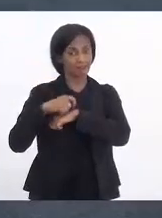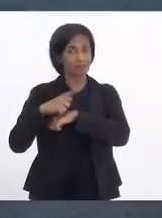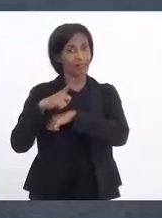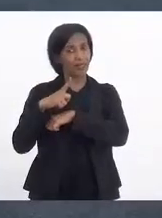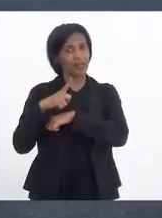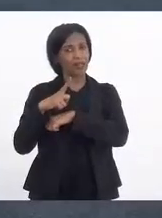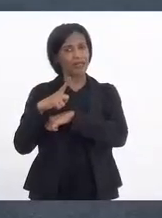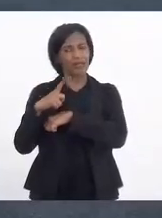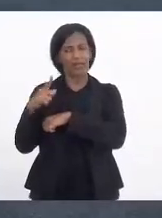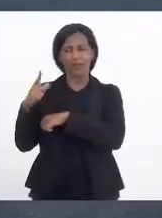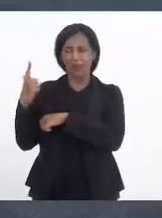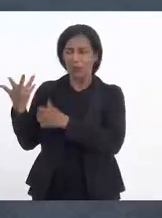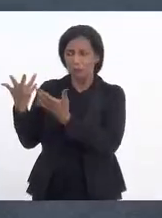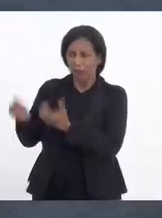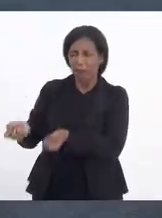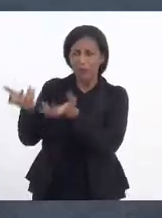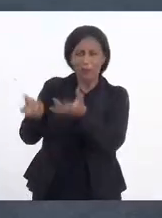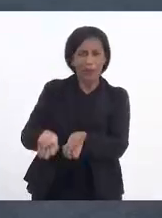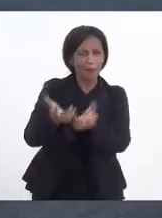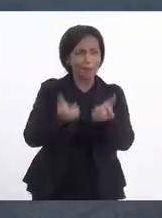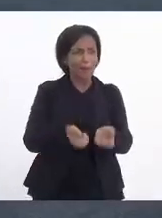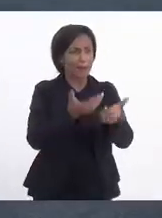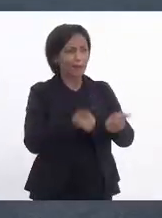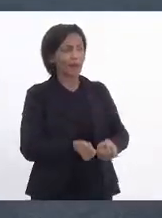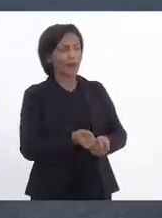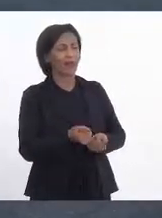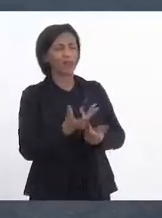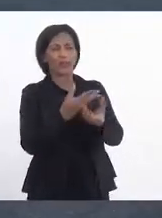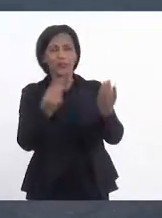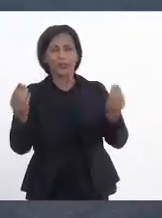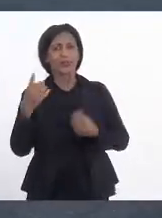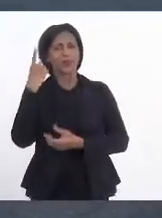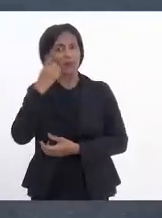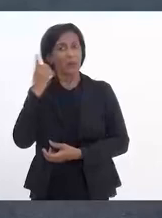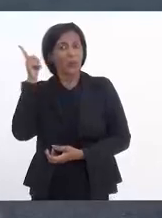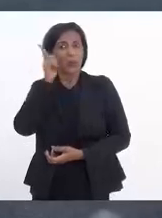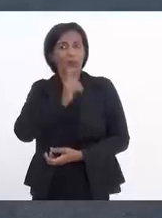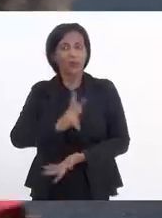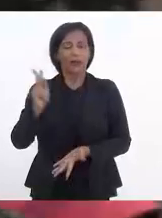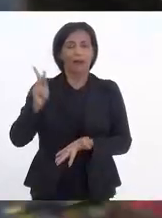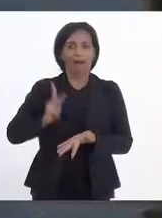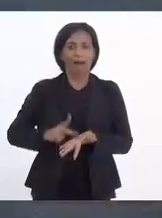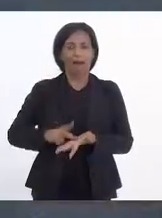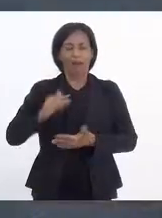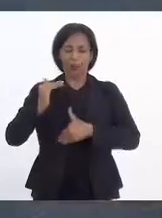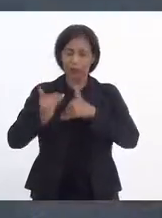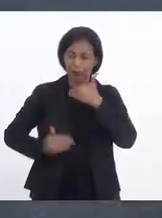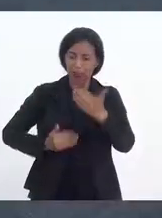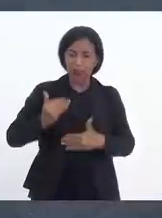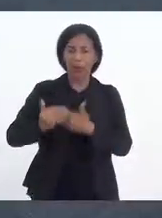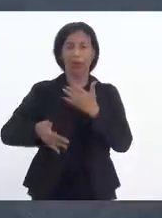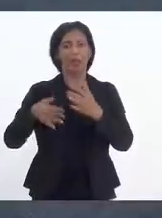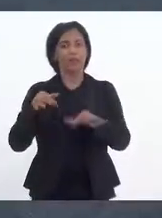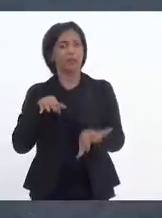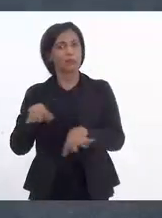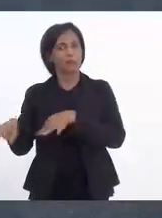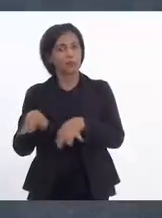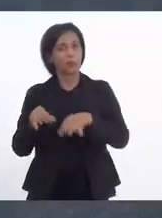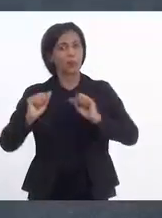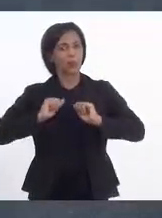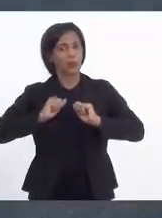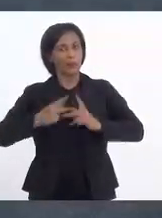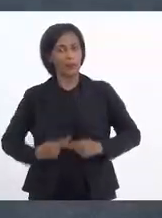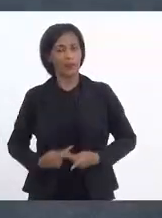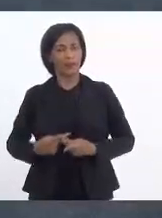teu aval de vários deputados para que a gente consiga realmente avançar no projeto